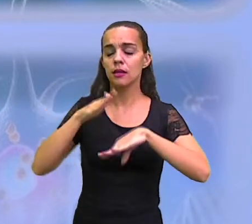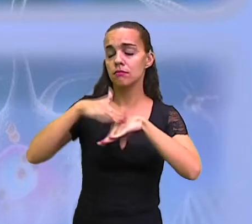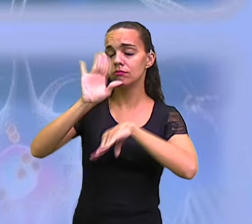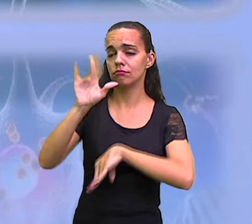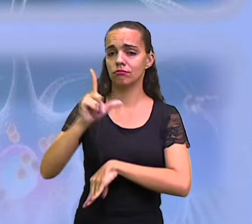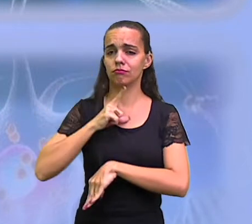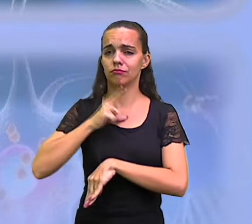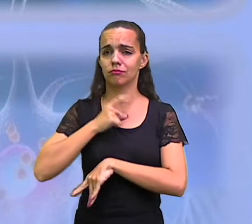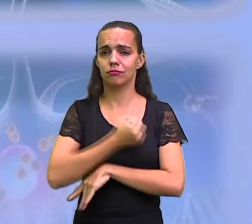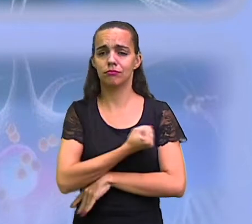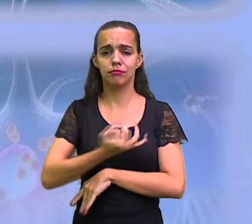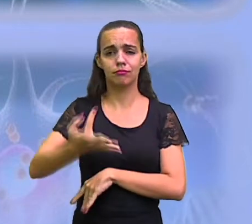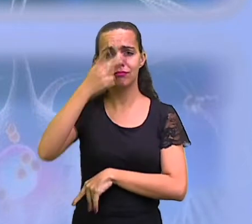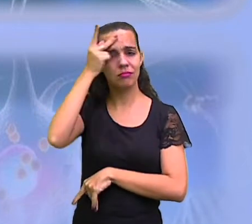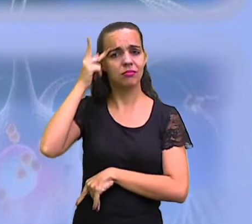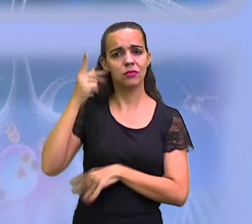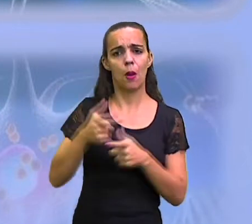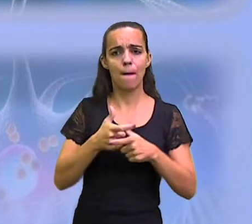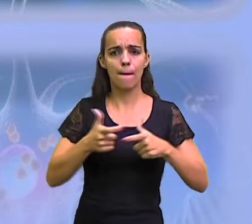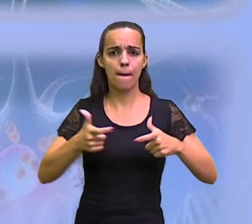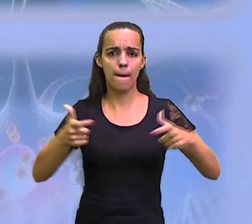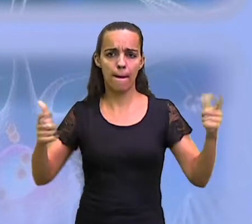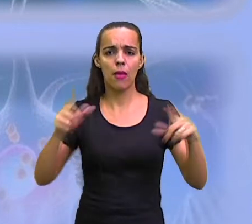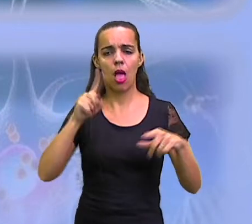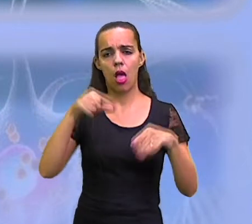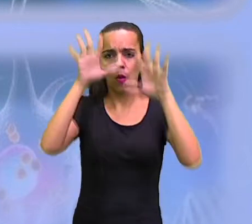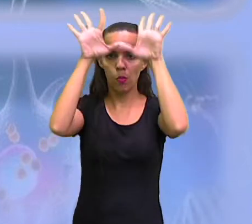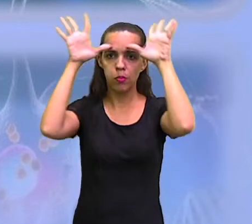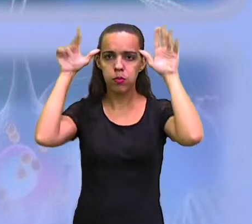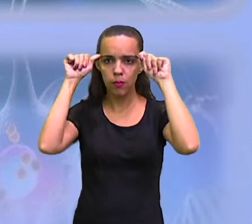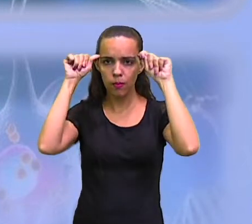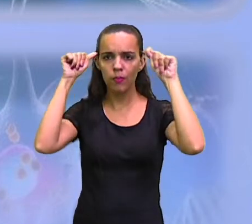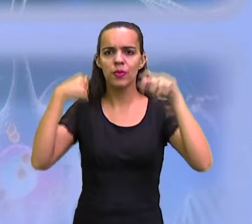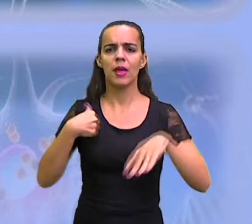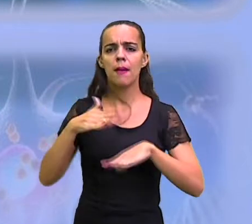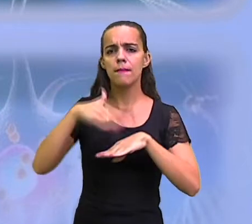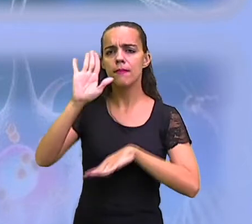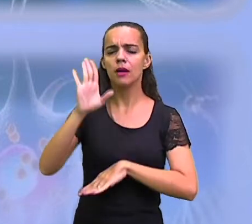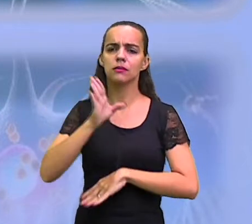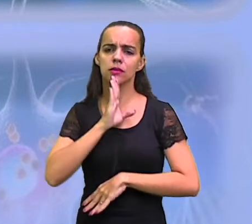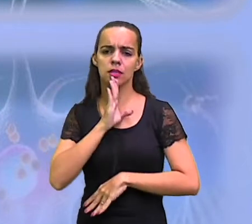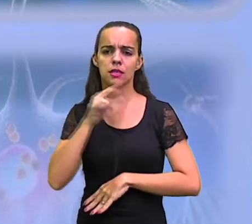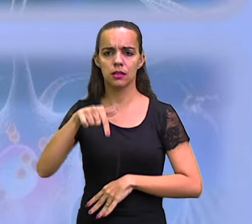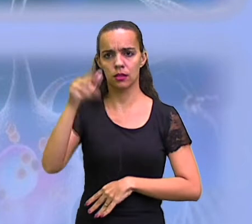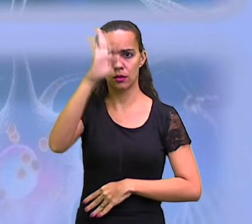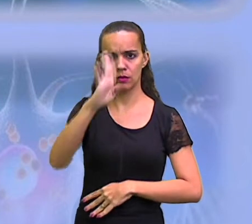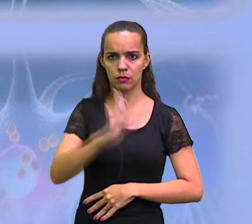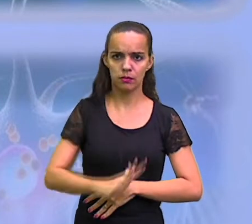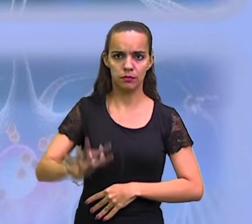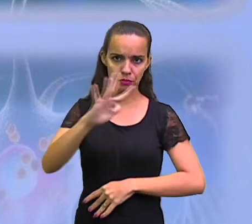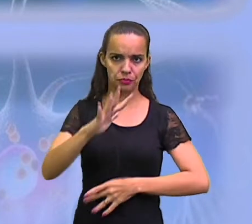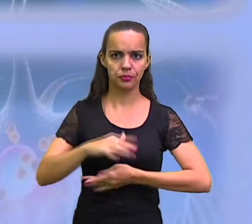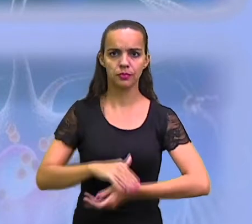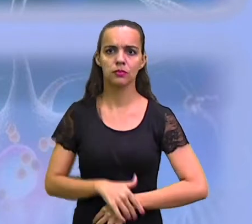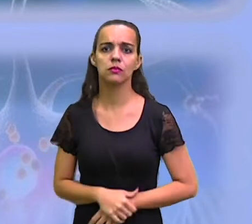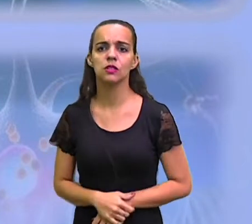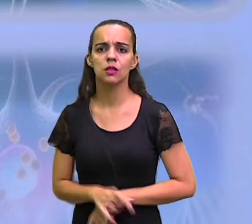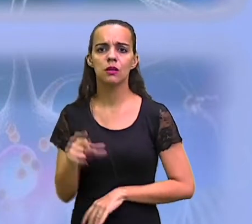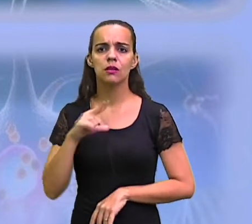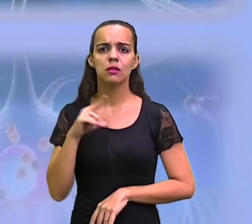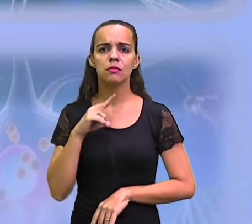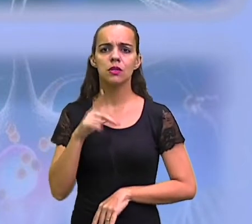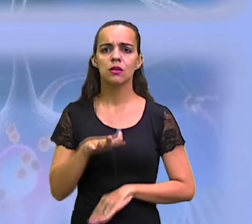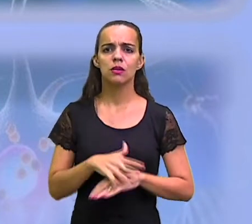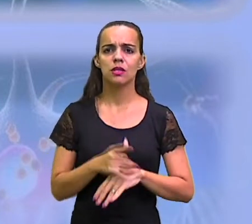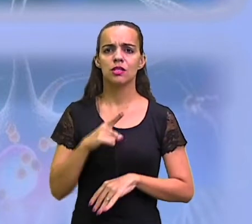pela população. O mal de Alzheimer é bastante comum no Brasil, afetando cerca de